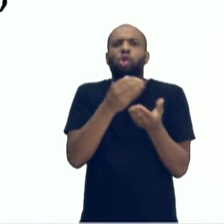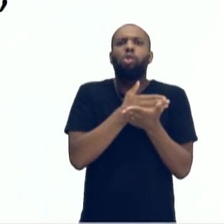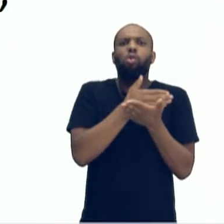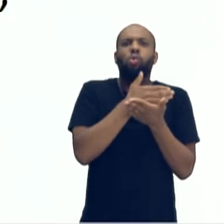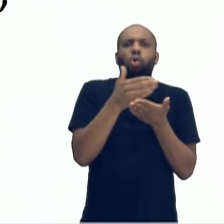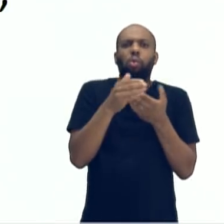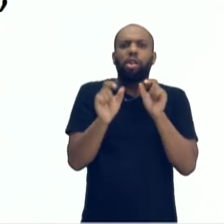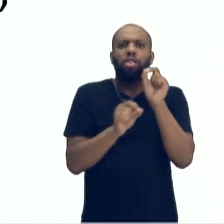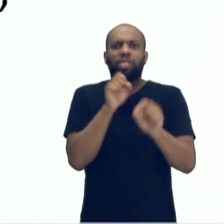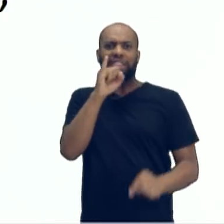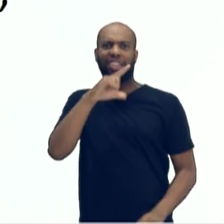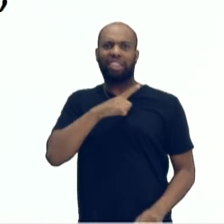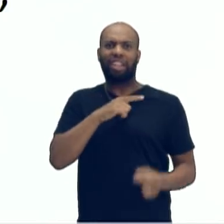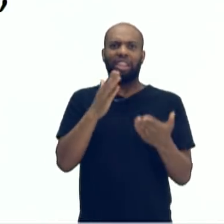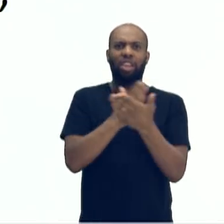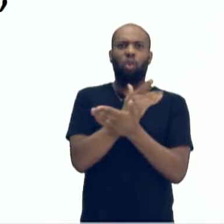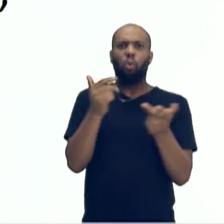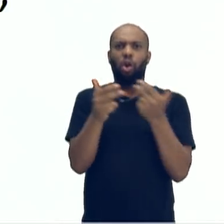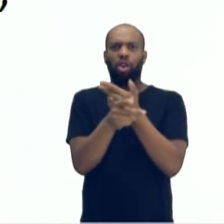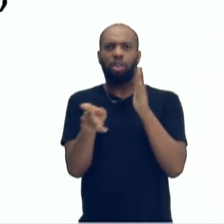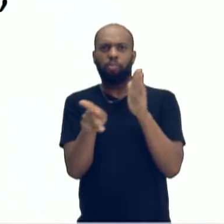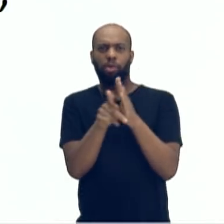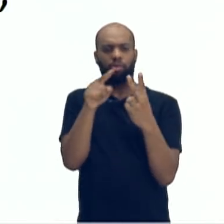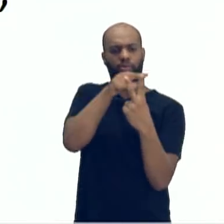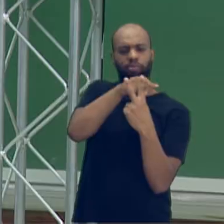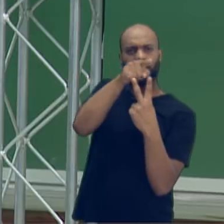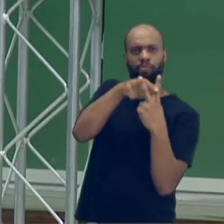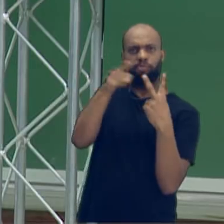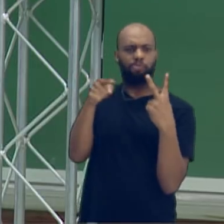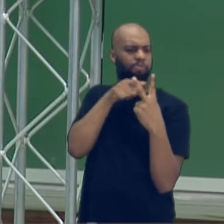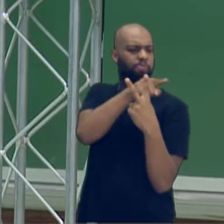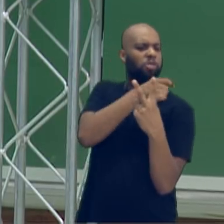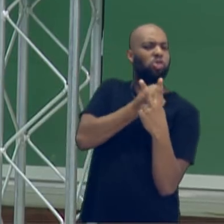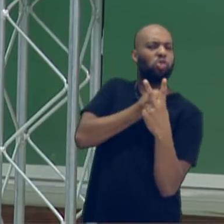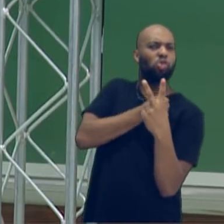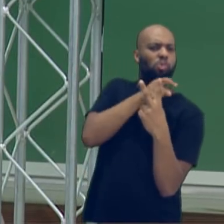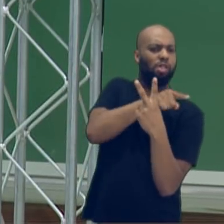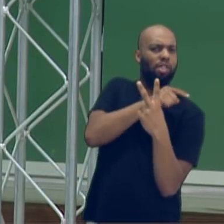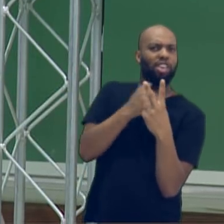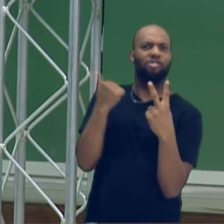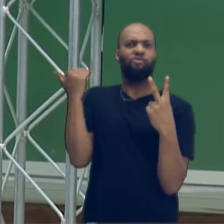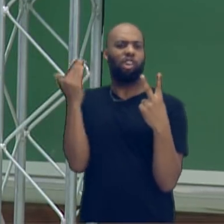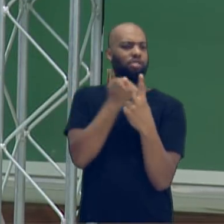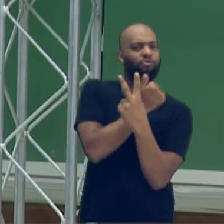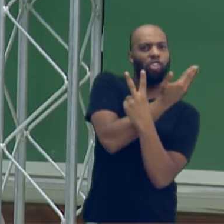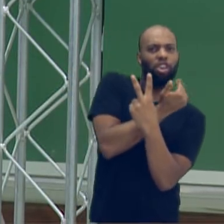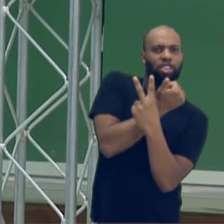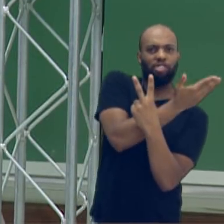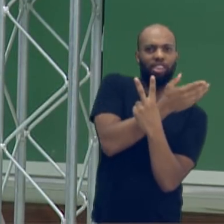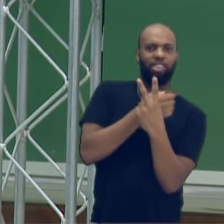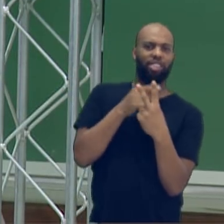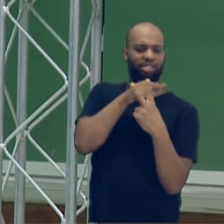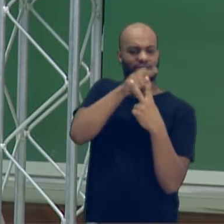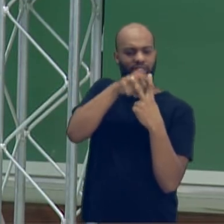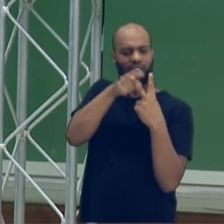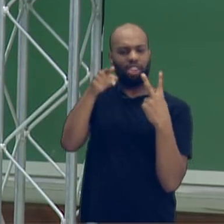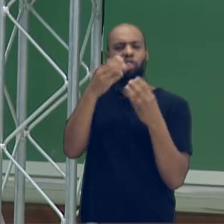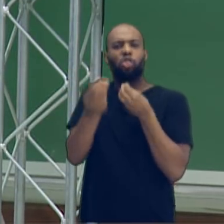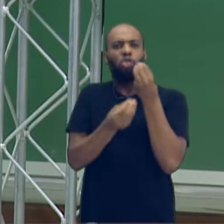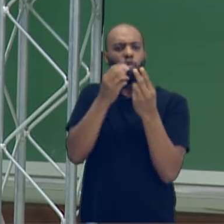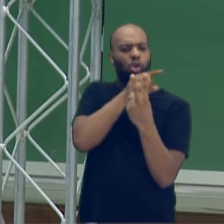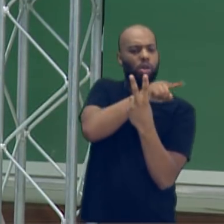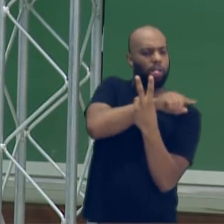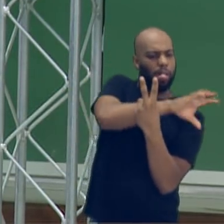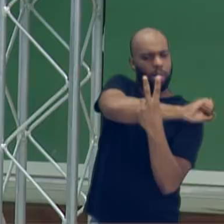fator externo no radical, ou seja, um número que está fora da raiz. Como é que eu faço para colocar ele dentro